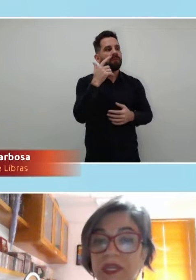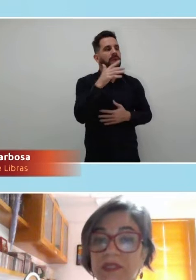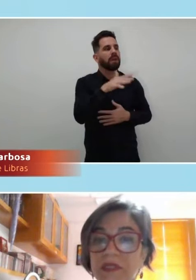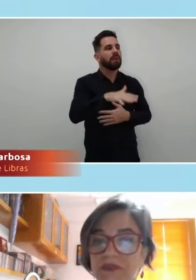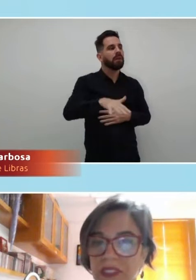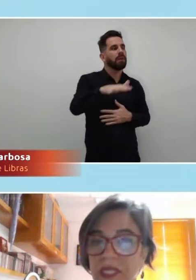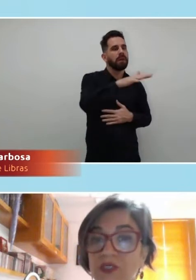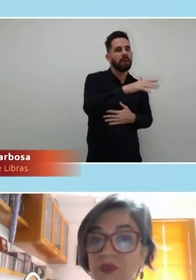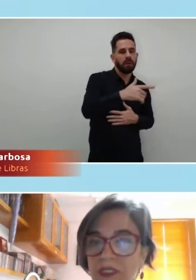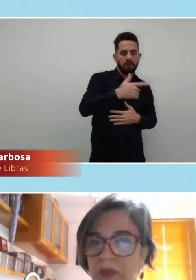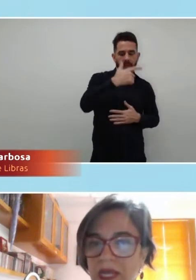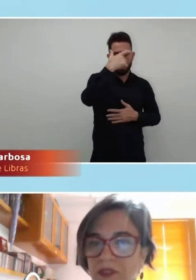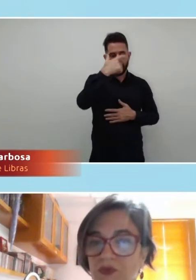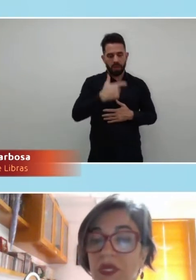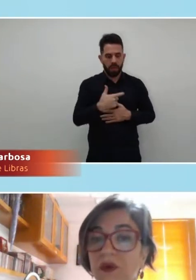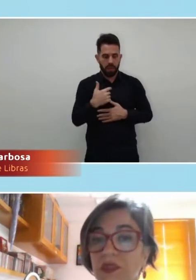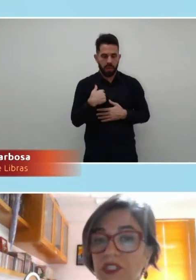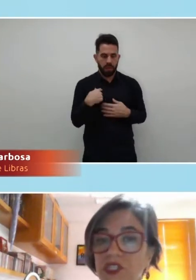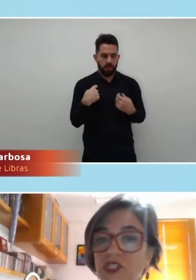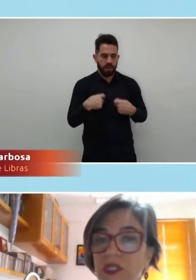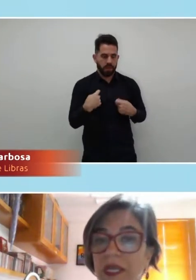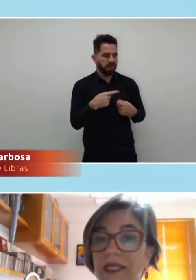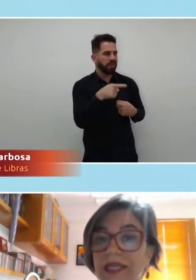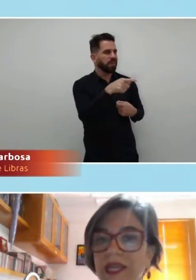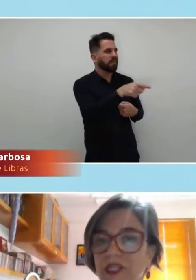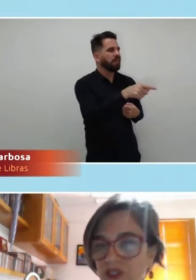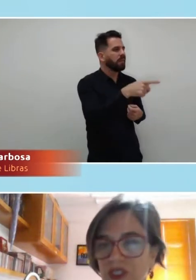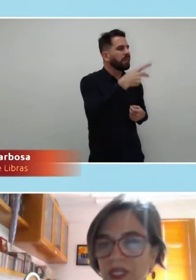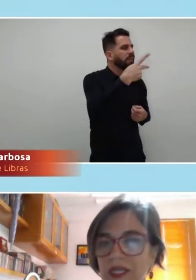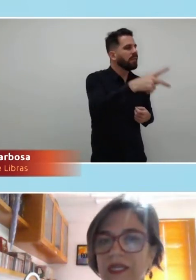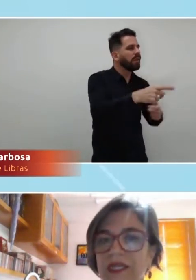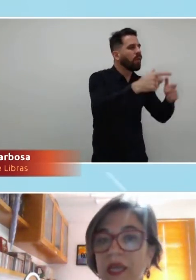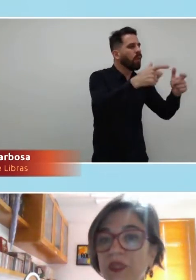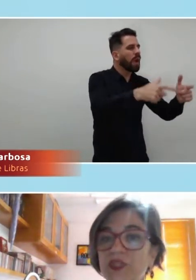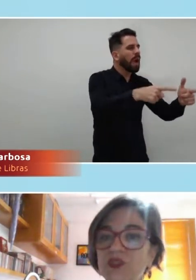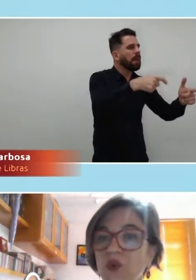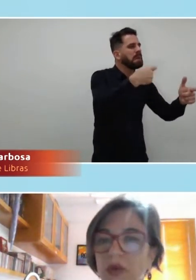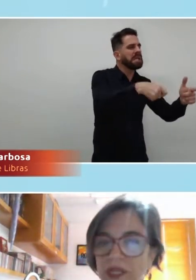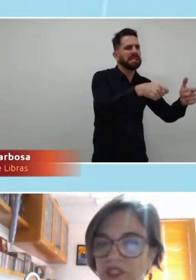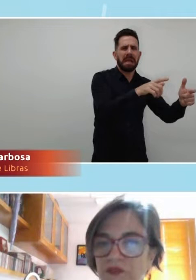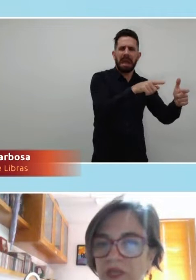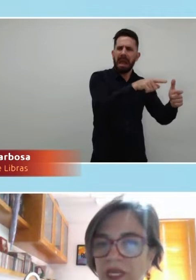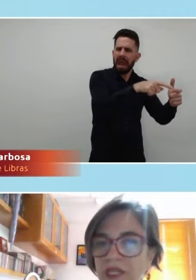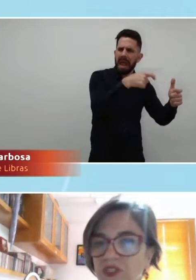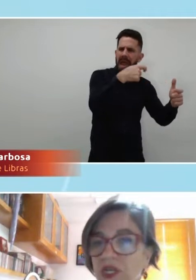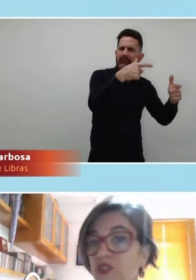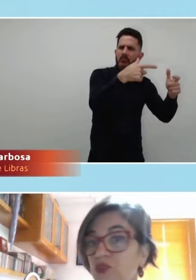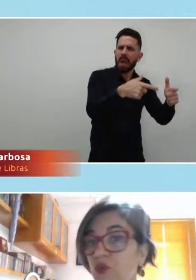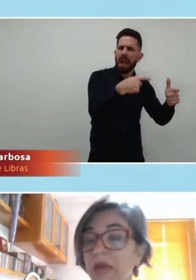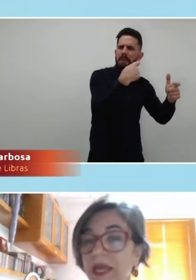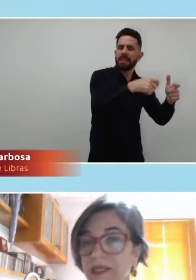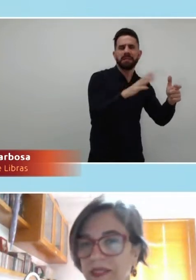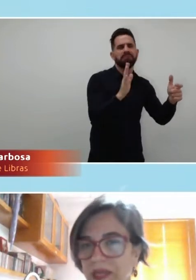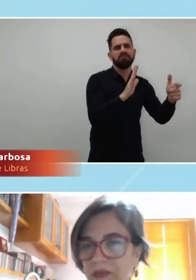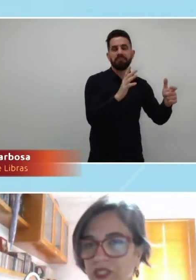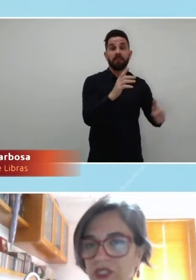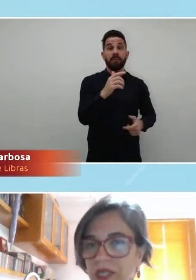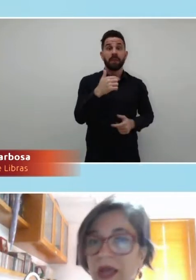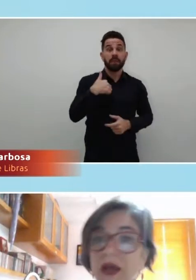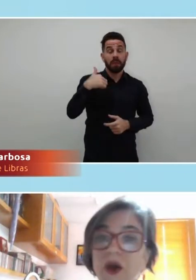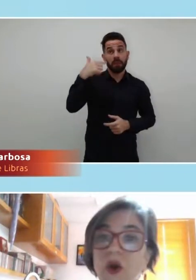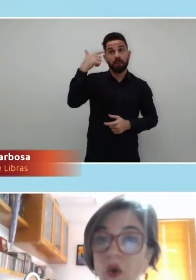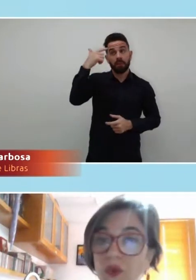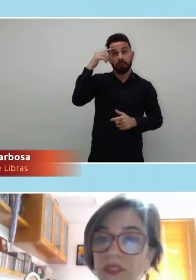do que a especificidade do espaço. Quando a gente entende que a pessoa é diferente, a gente começa a